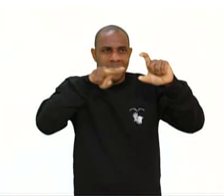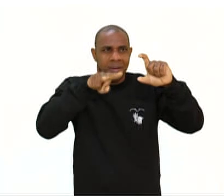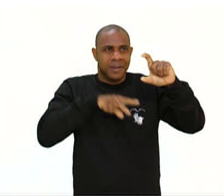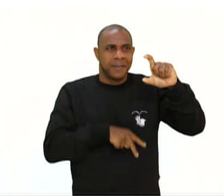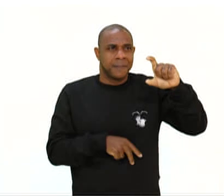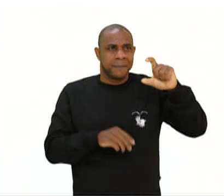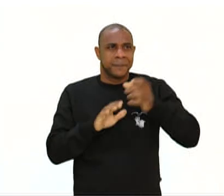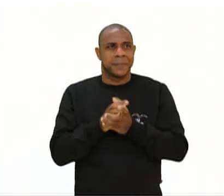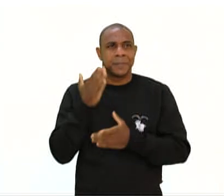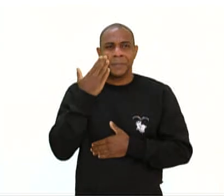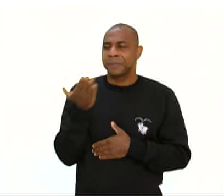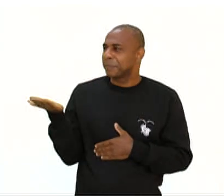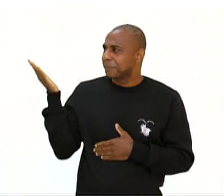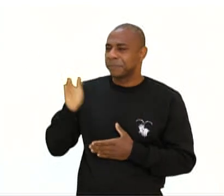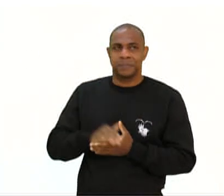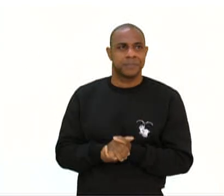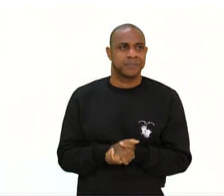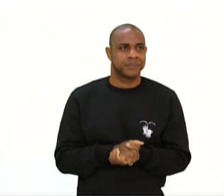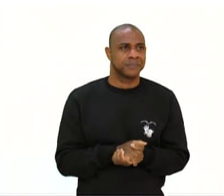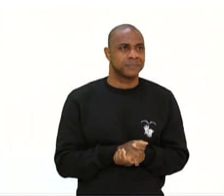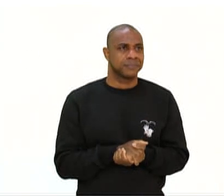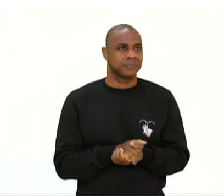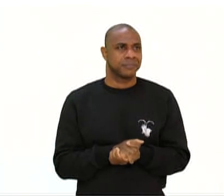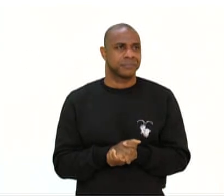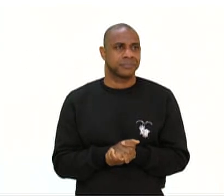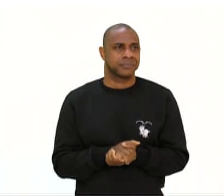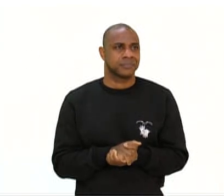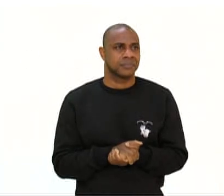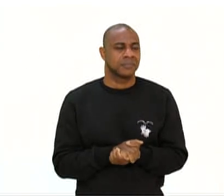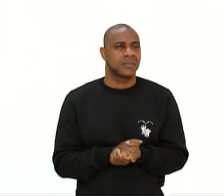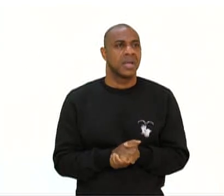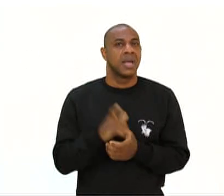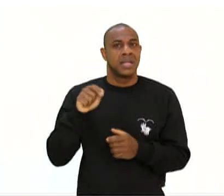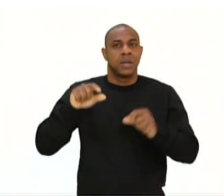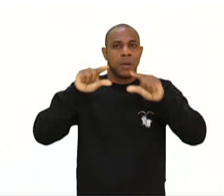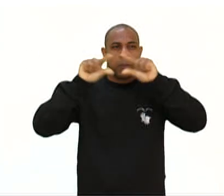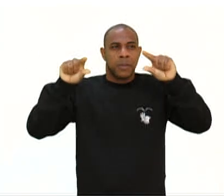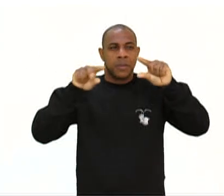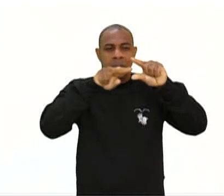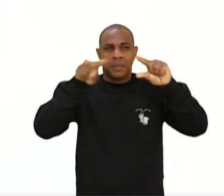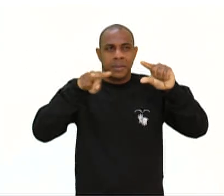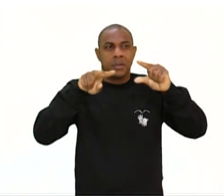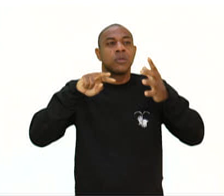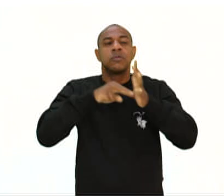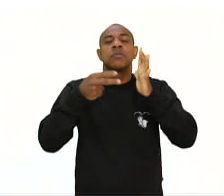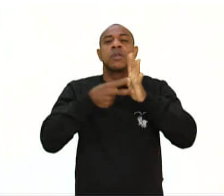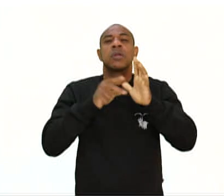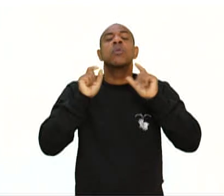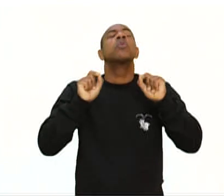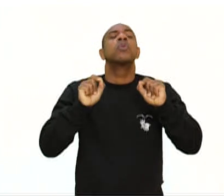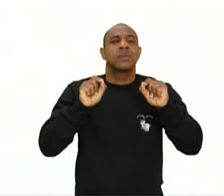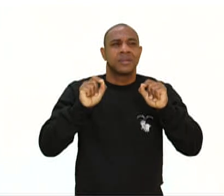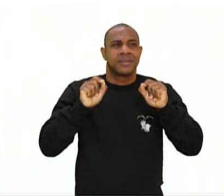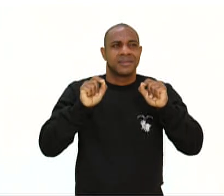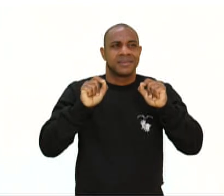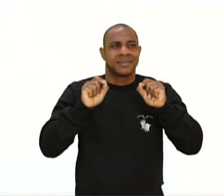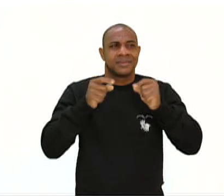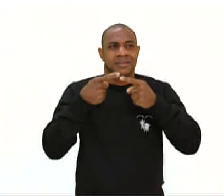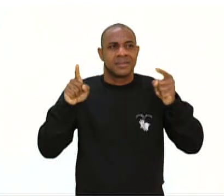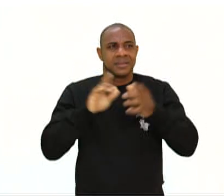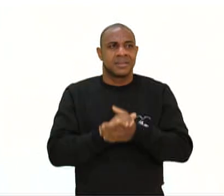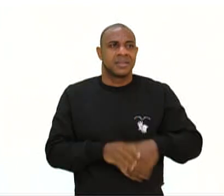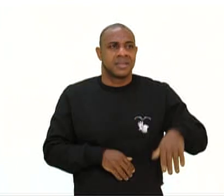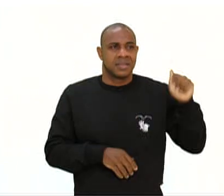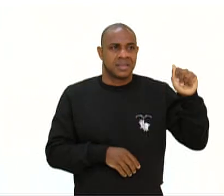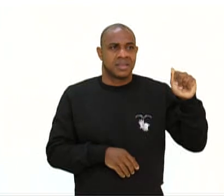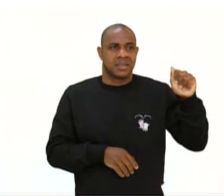if I love you, then I love you too much. Esse é um trecho da música e o significado dele é o quê? Será que é a letter